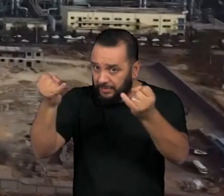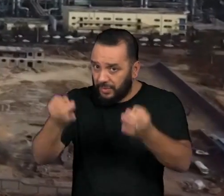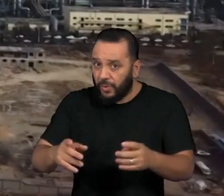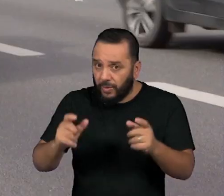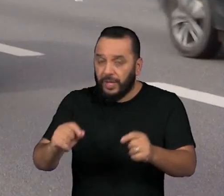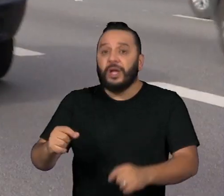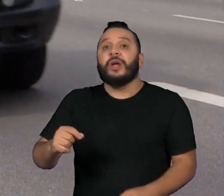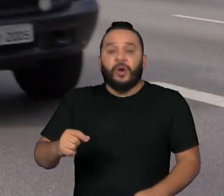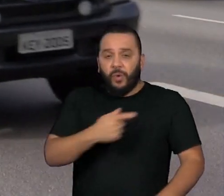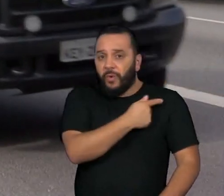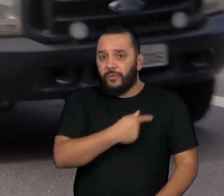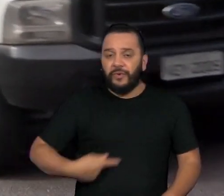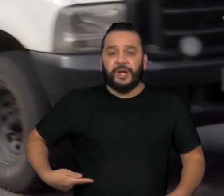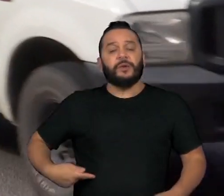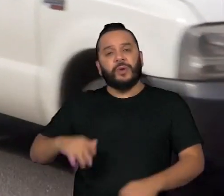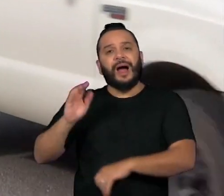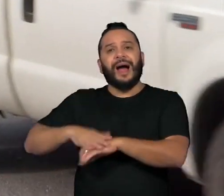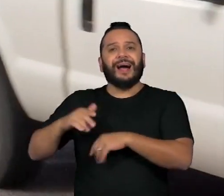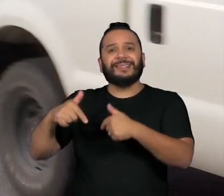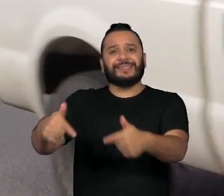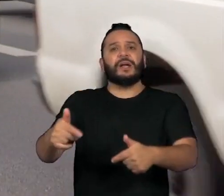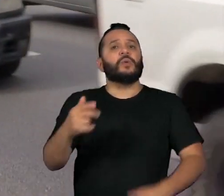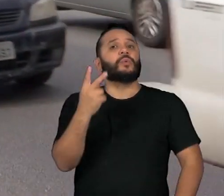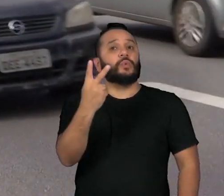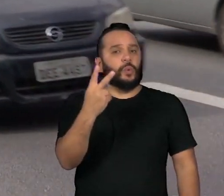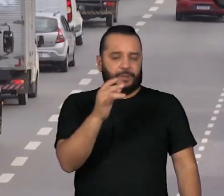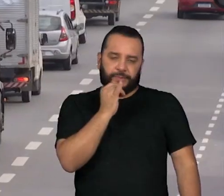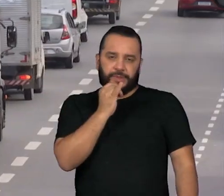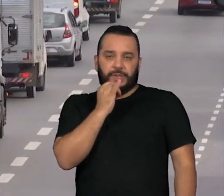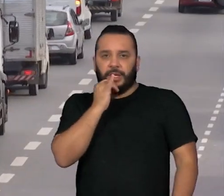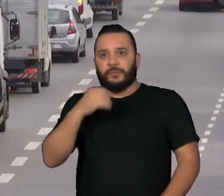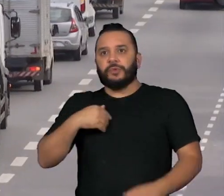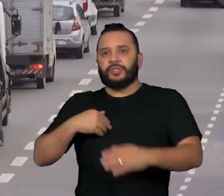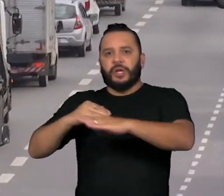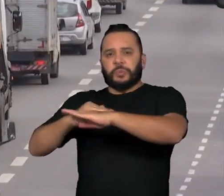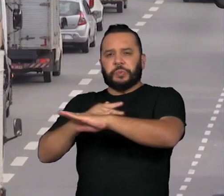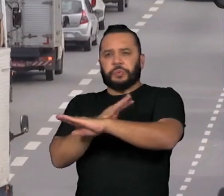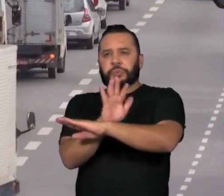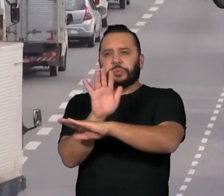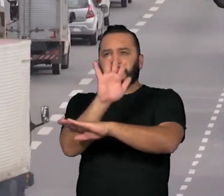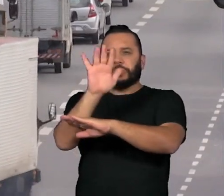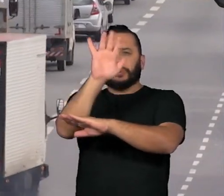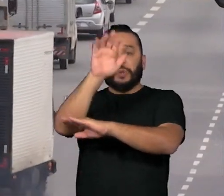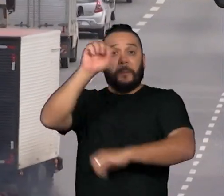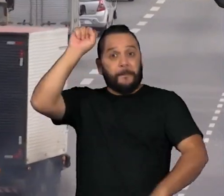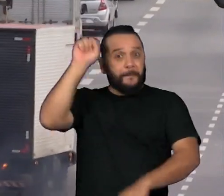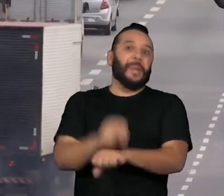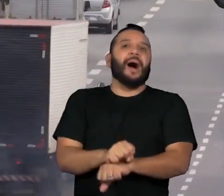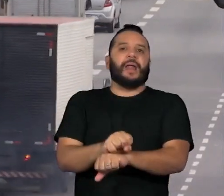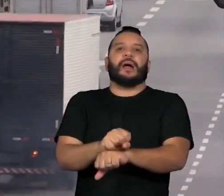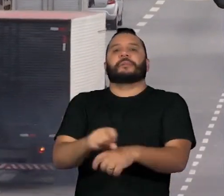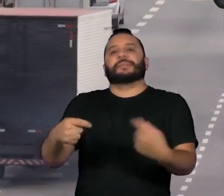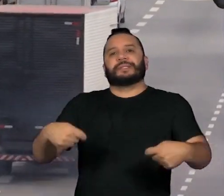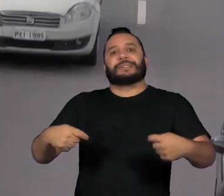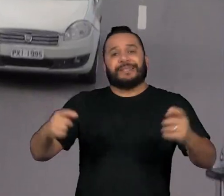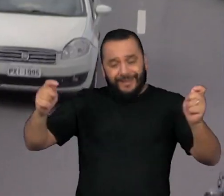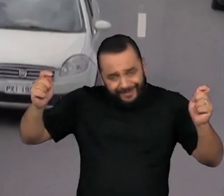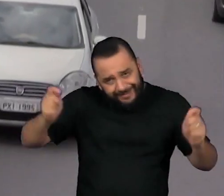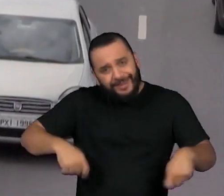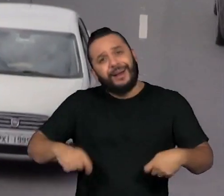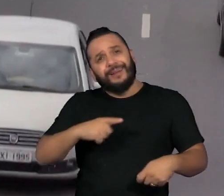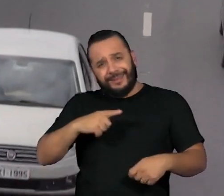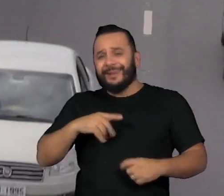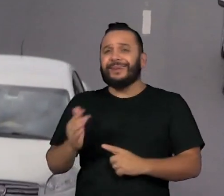frentes. Parar de queimar combustíveis fósseis, isso é possível, já